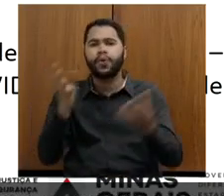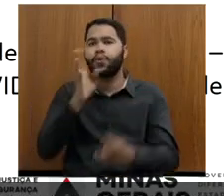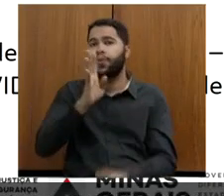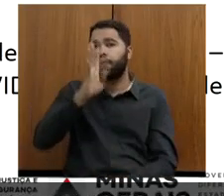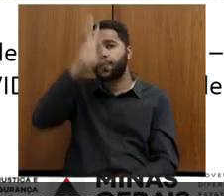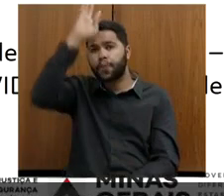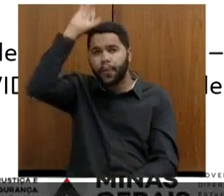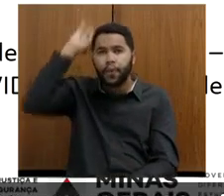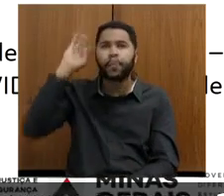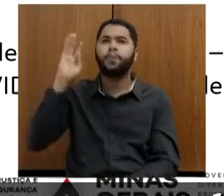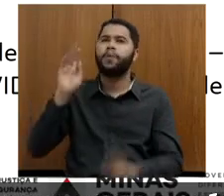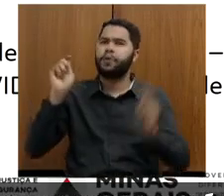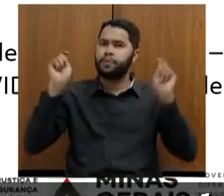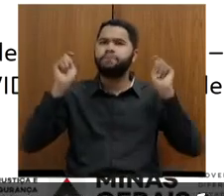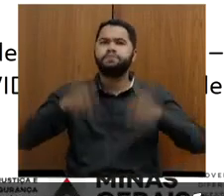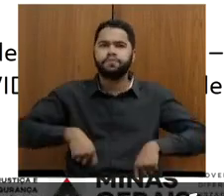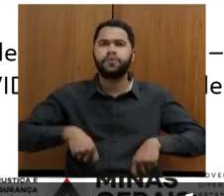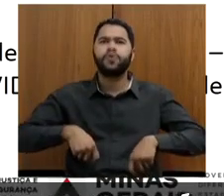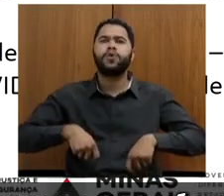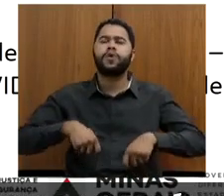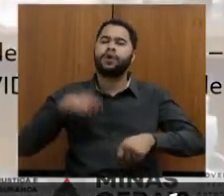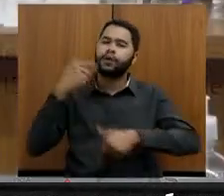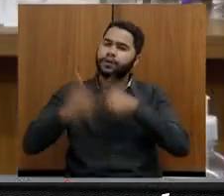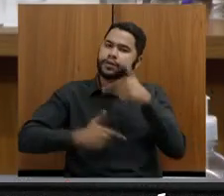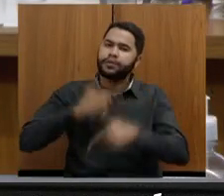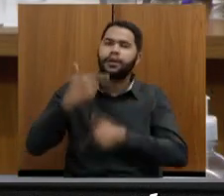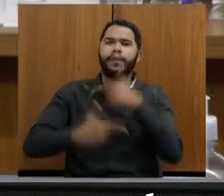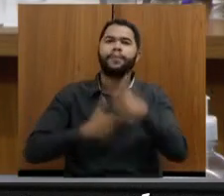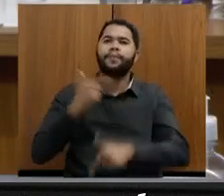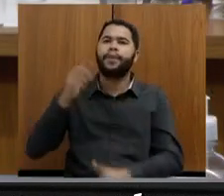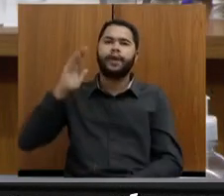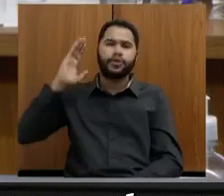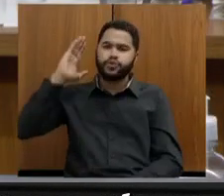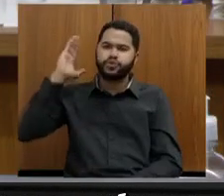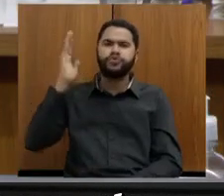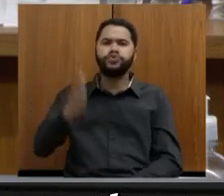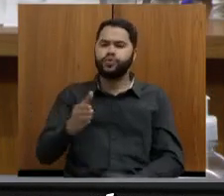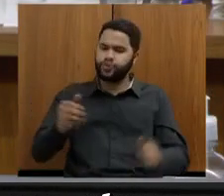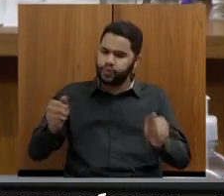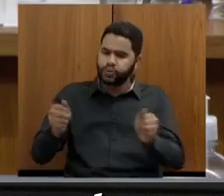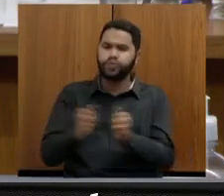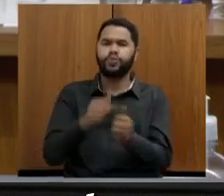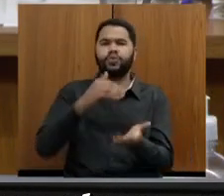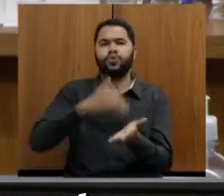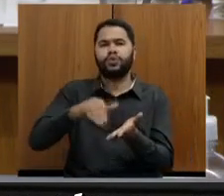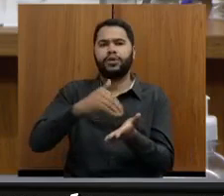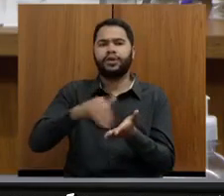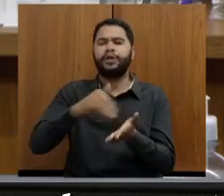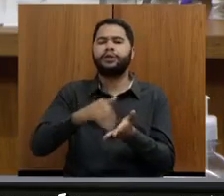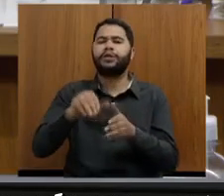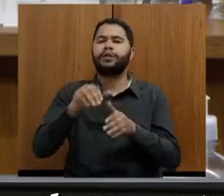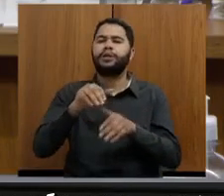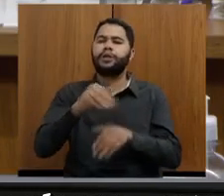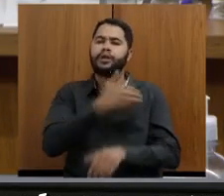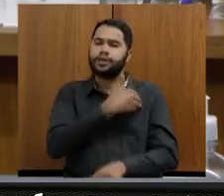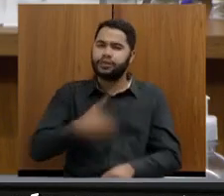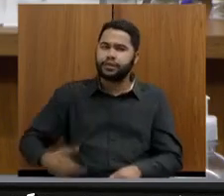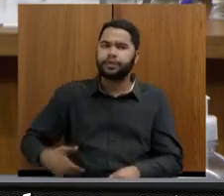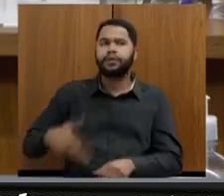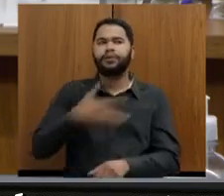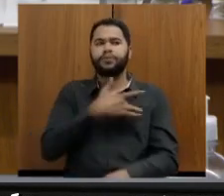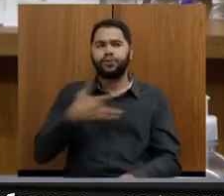Militares altamente capacitados para atuarem diretamente na Secretaria de Estado de saúde